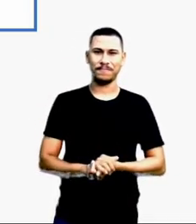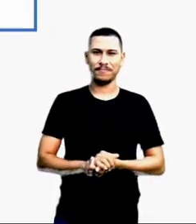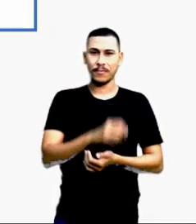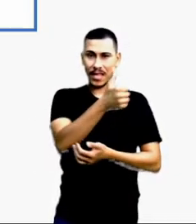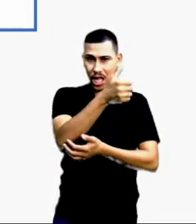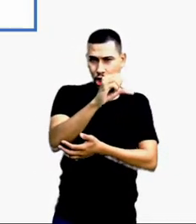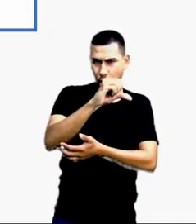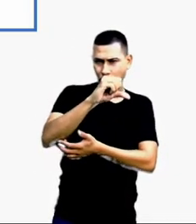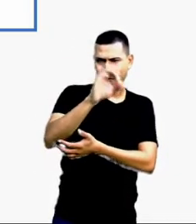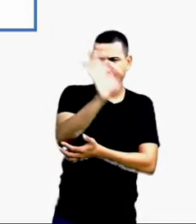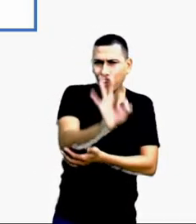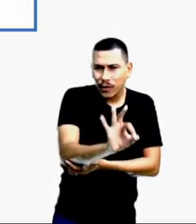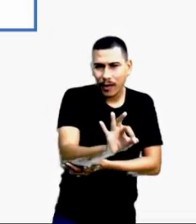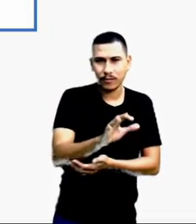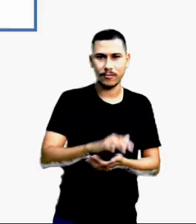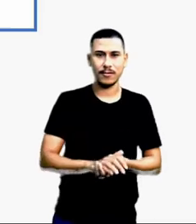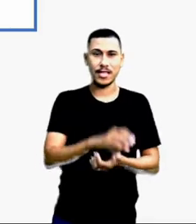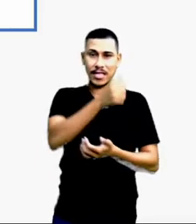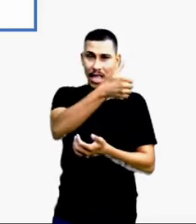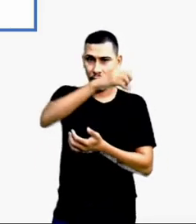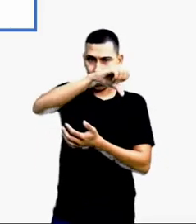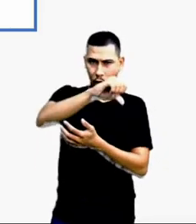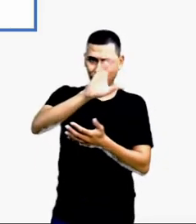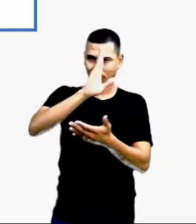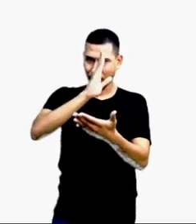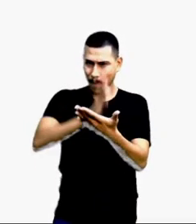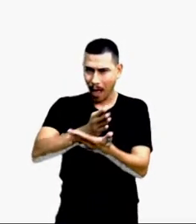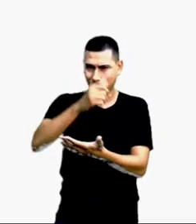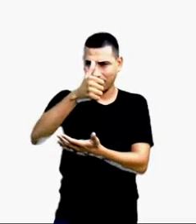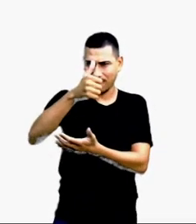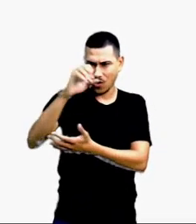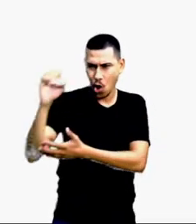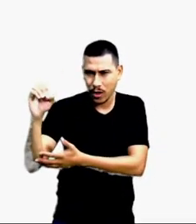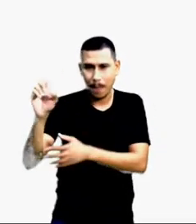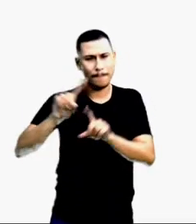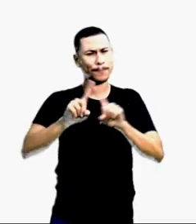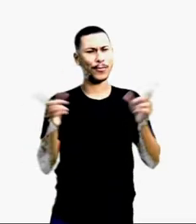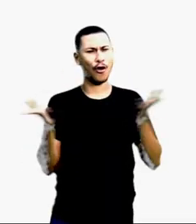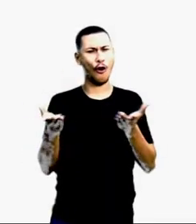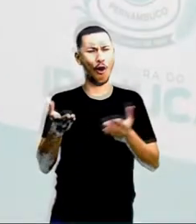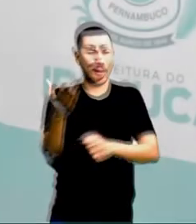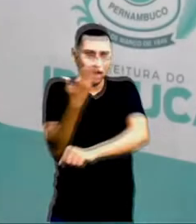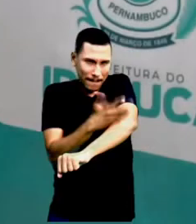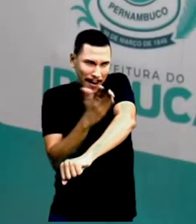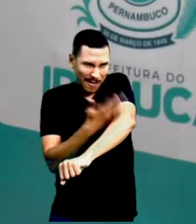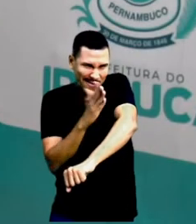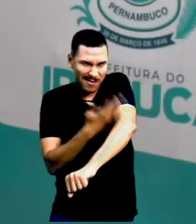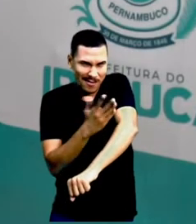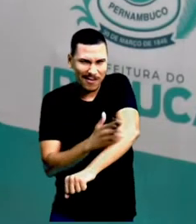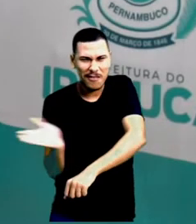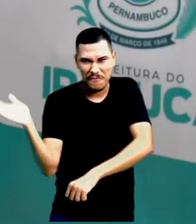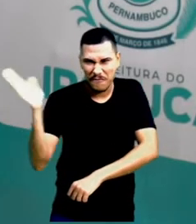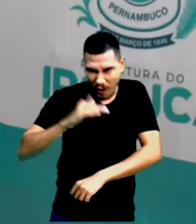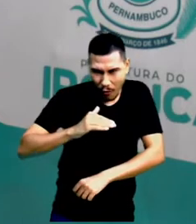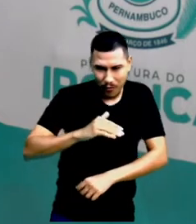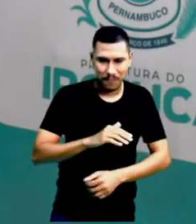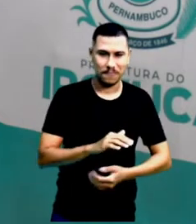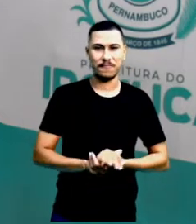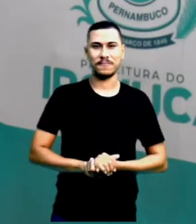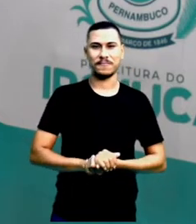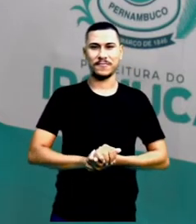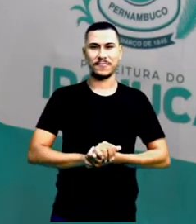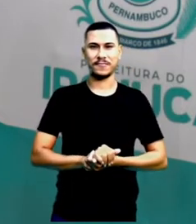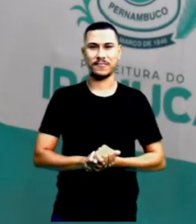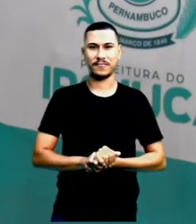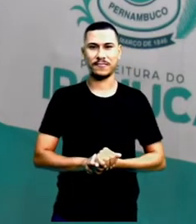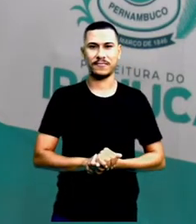aí 19 por 100 mas agora é hora de dar um pouco vai ficar um